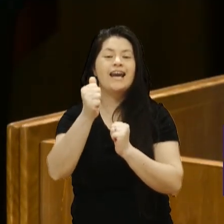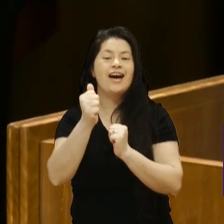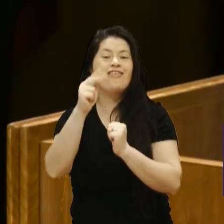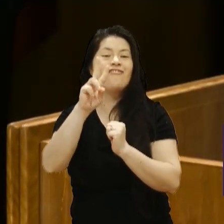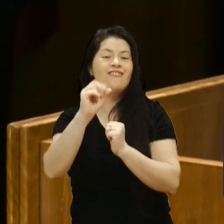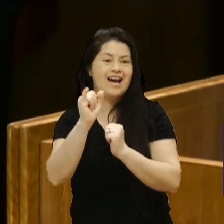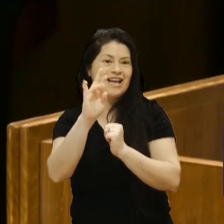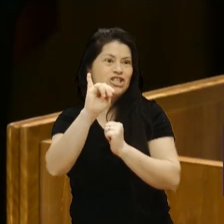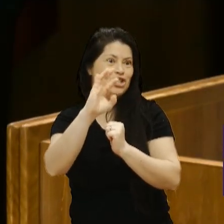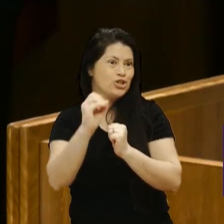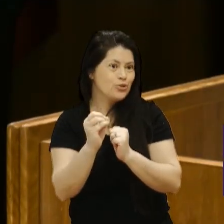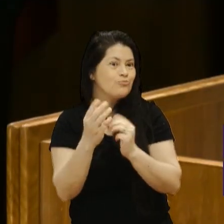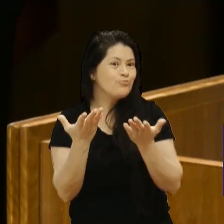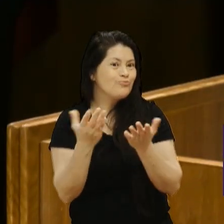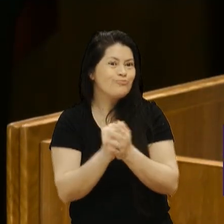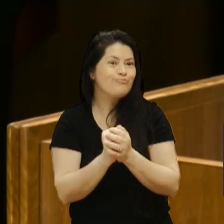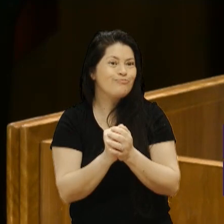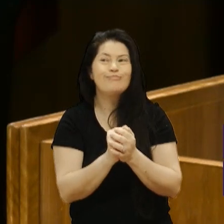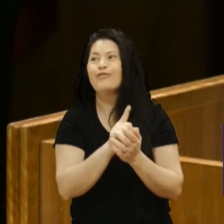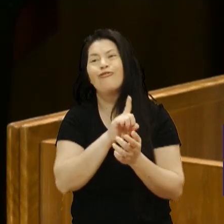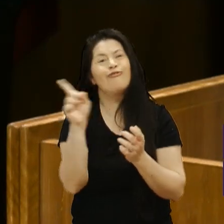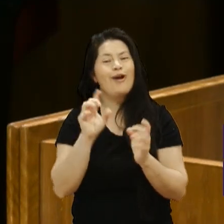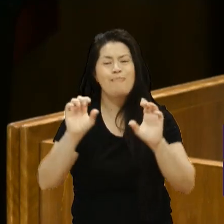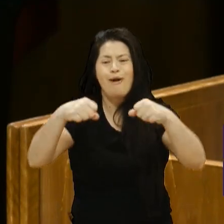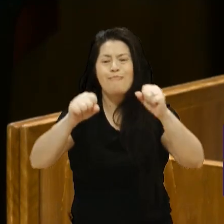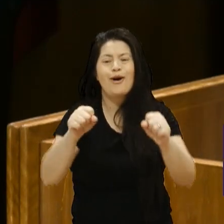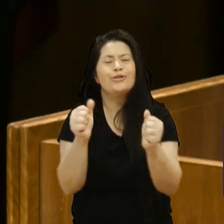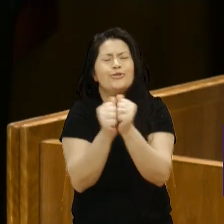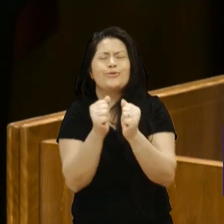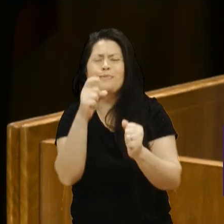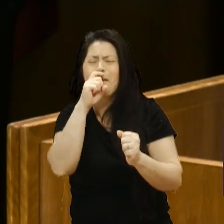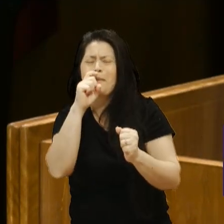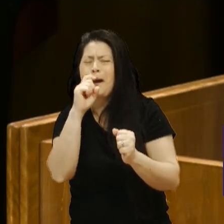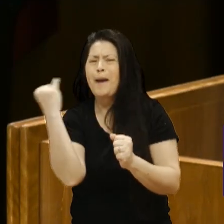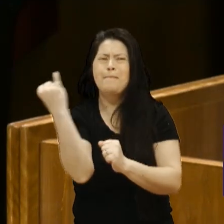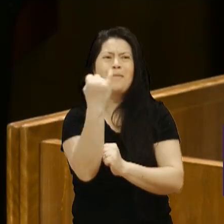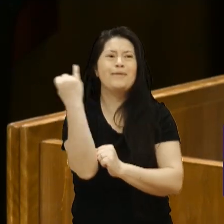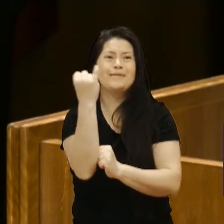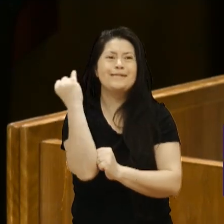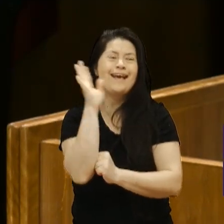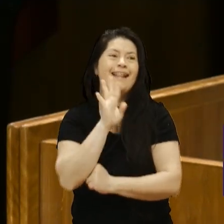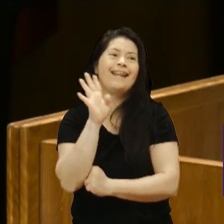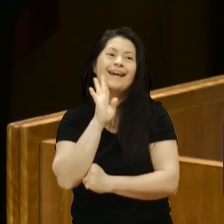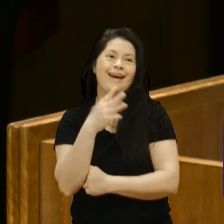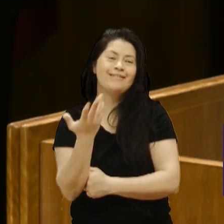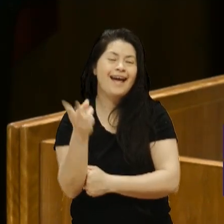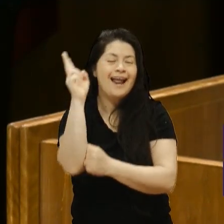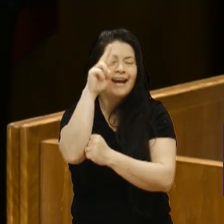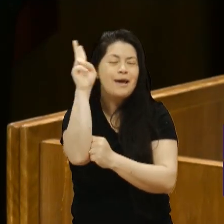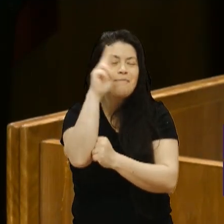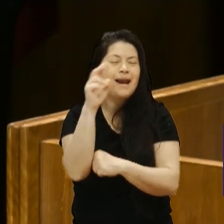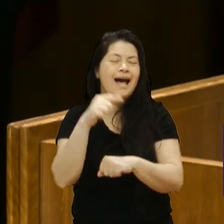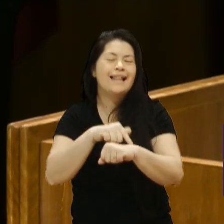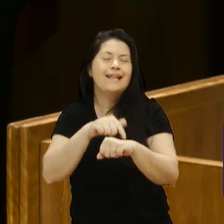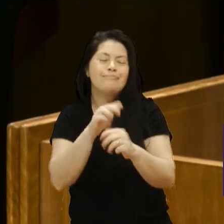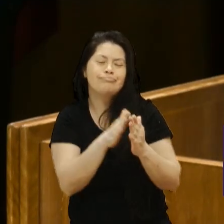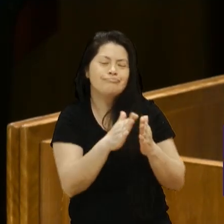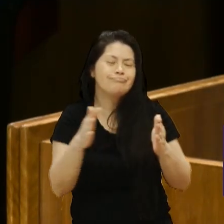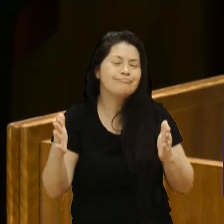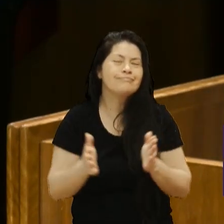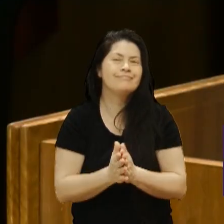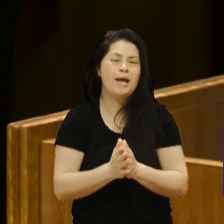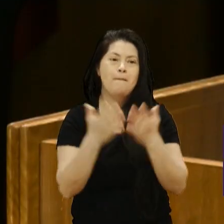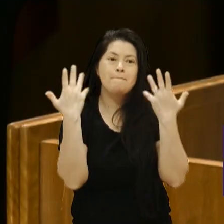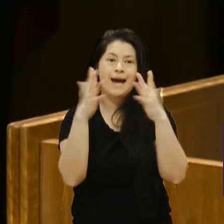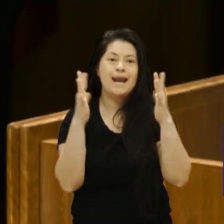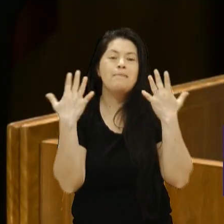se não fosse a Livraria Rossi eu não ia para Caravaggio de moto com meu pai. Então isso é muito bacana relembrar desses momentos e quero